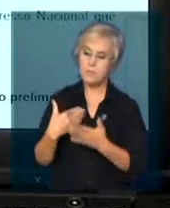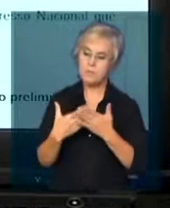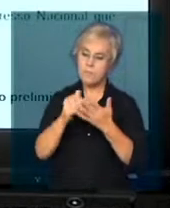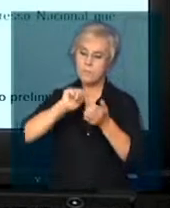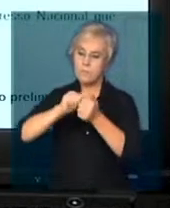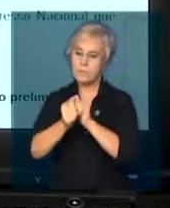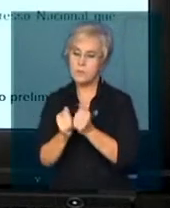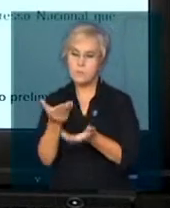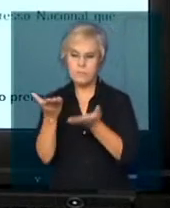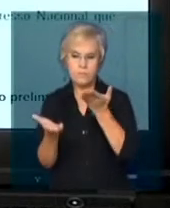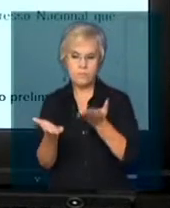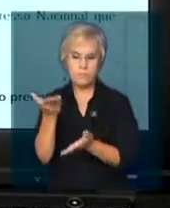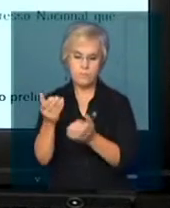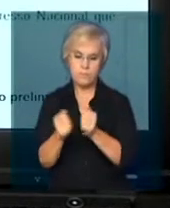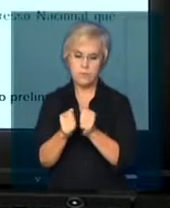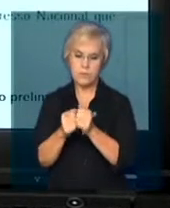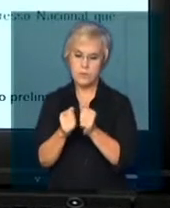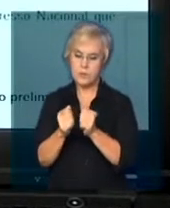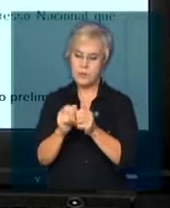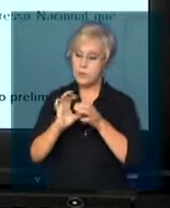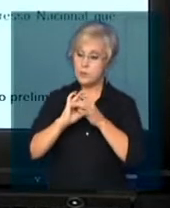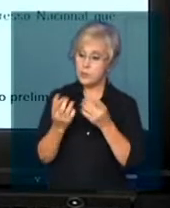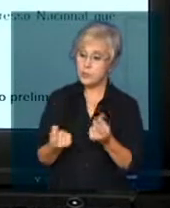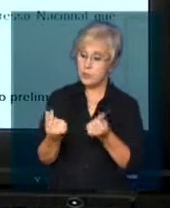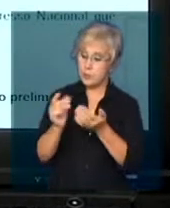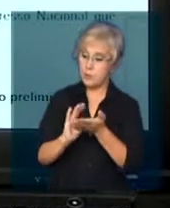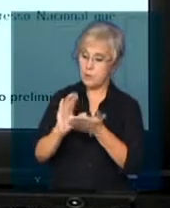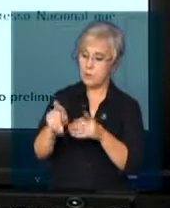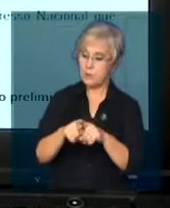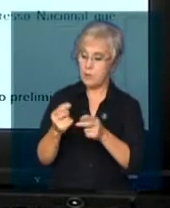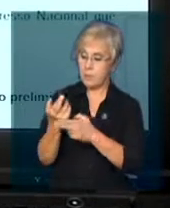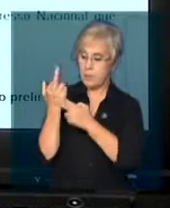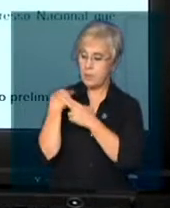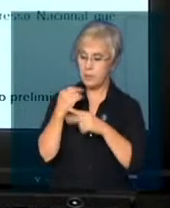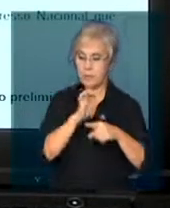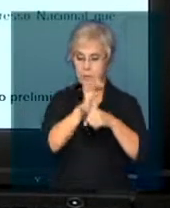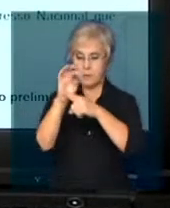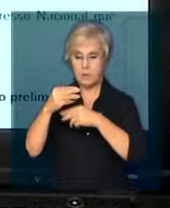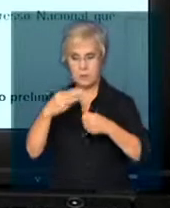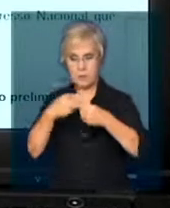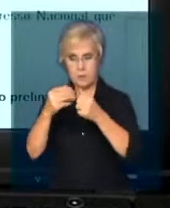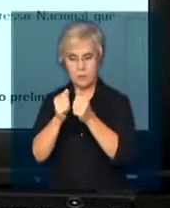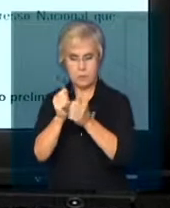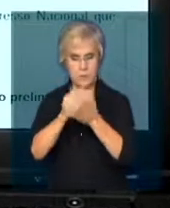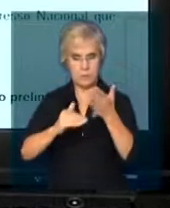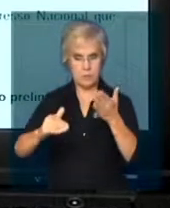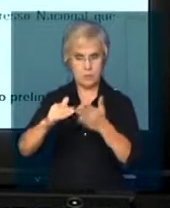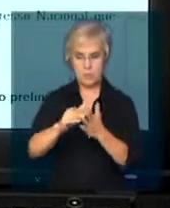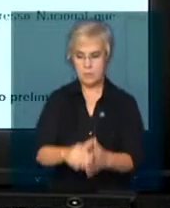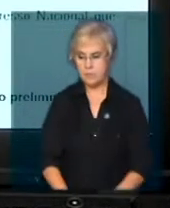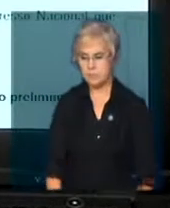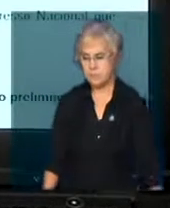o equilíbrio entre disponibilidade de recursos e competência dos entes federativos.